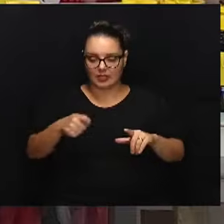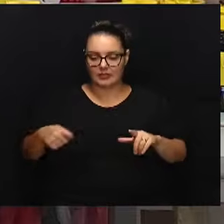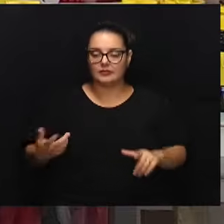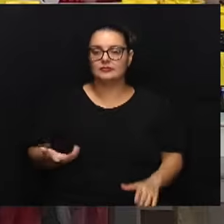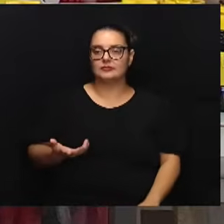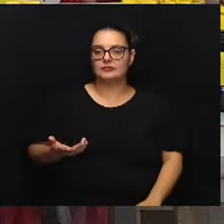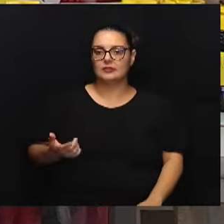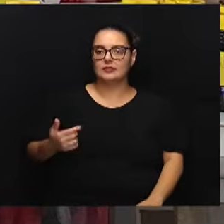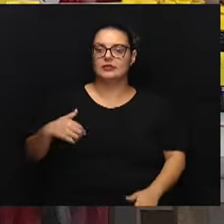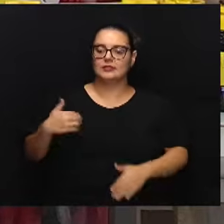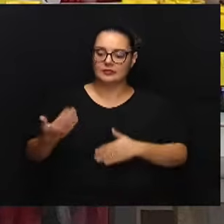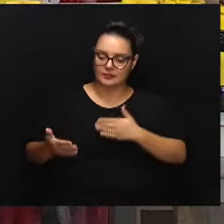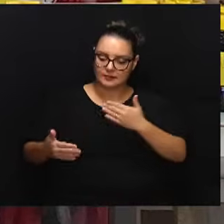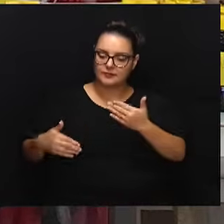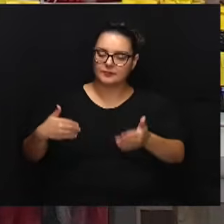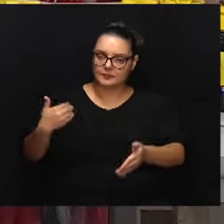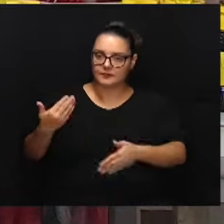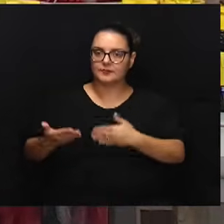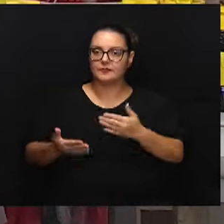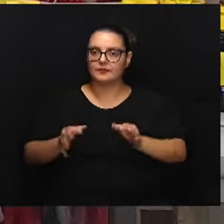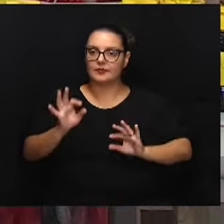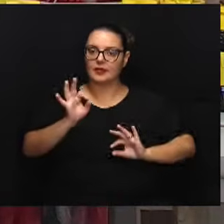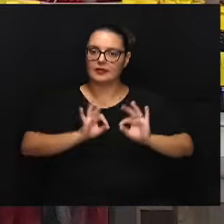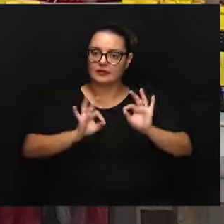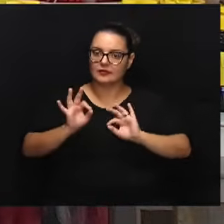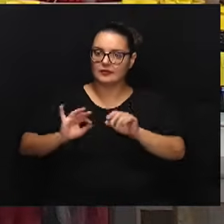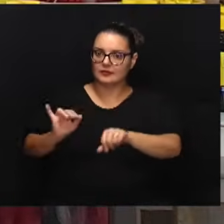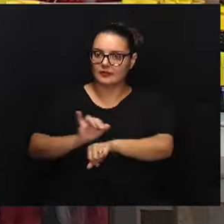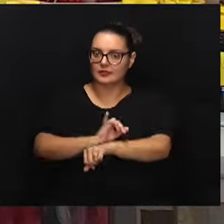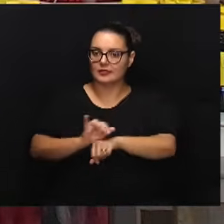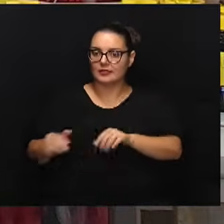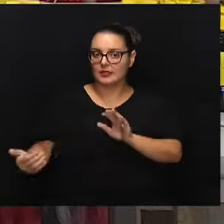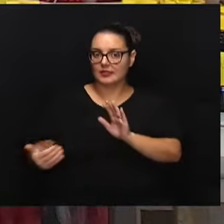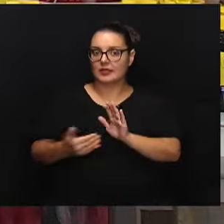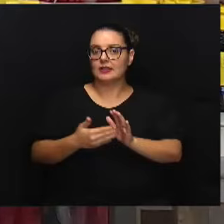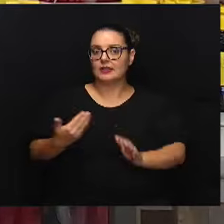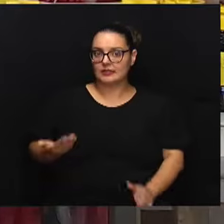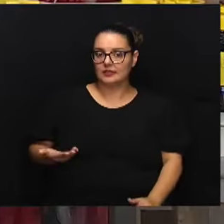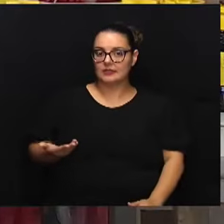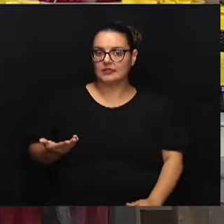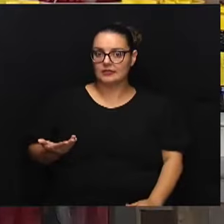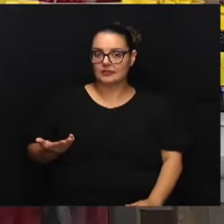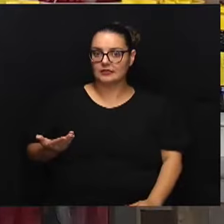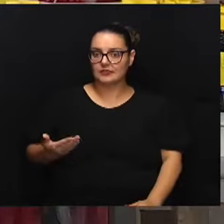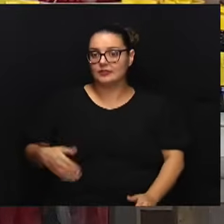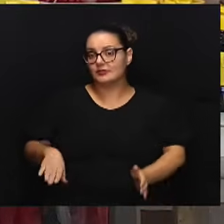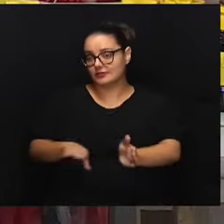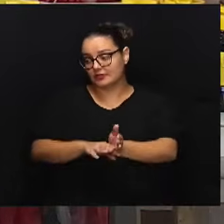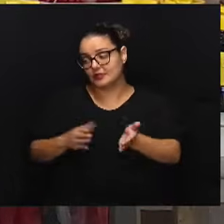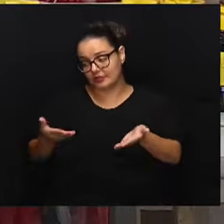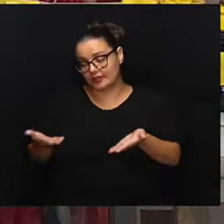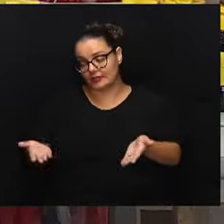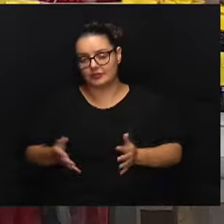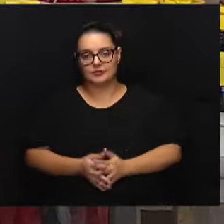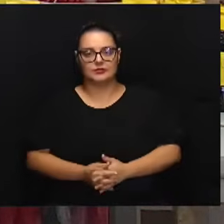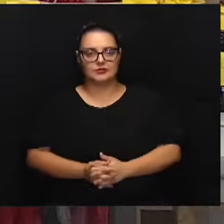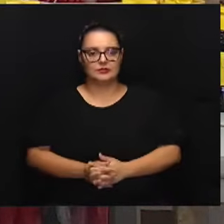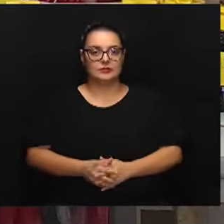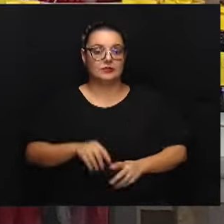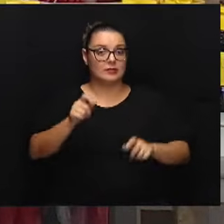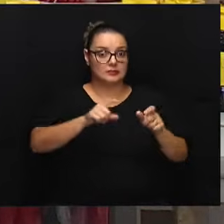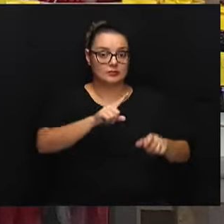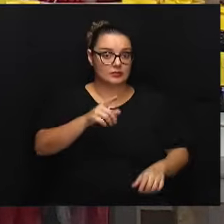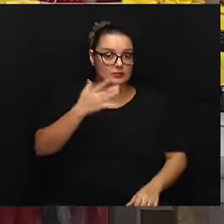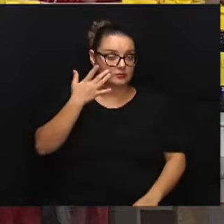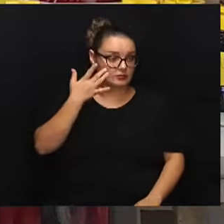partir desse momento que eu fui lapidando até chegar onde eu cheguei hoje. E as pessoas não sabem, mas